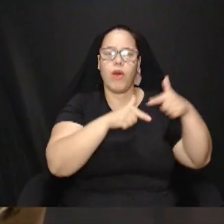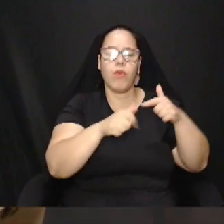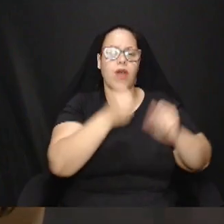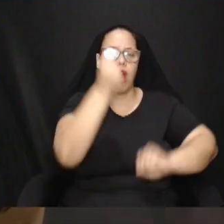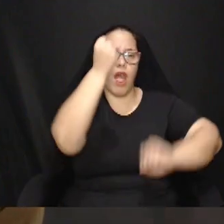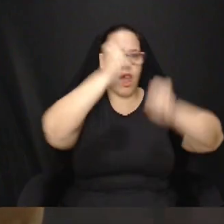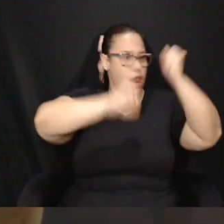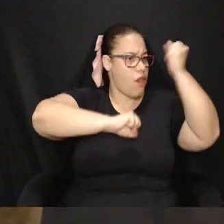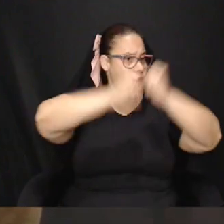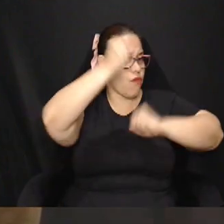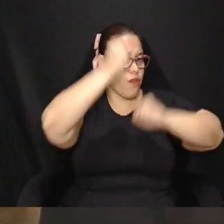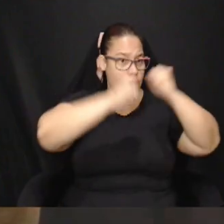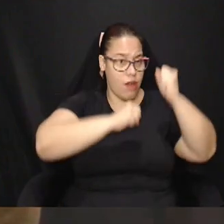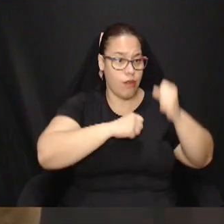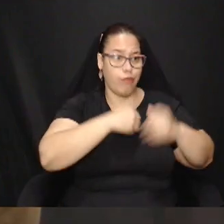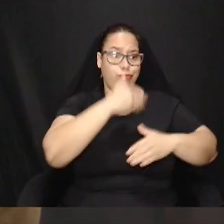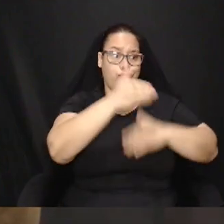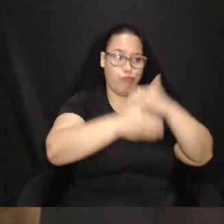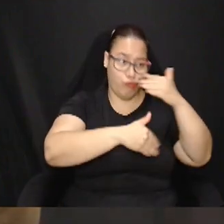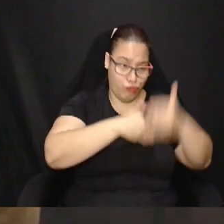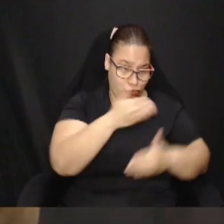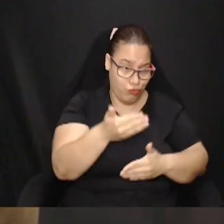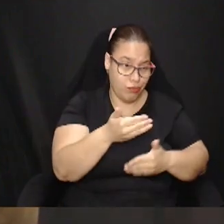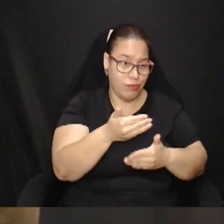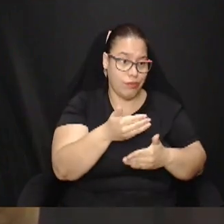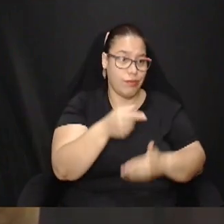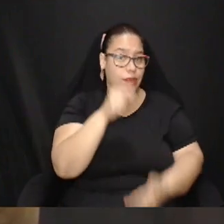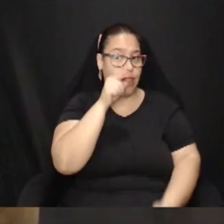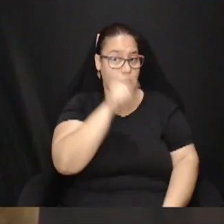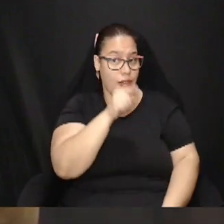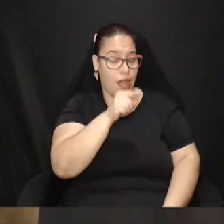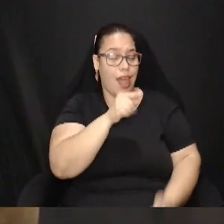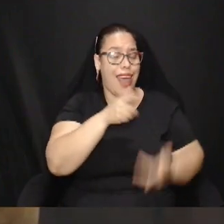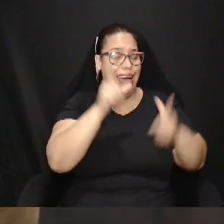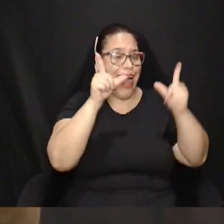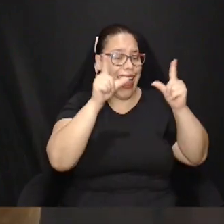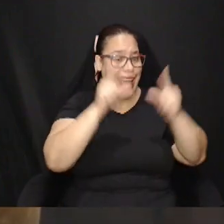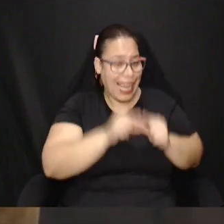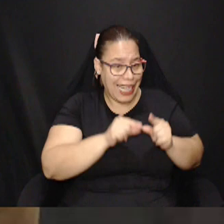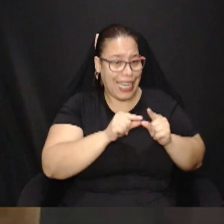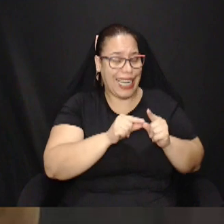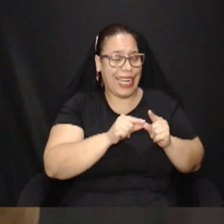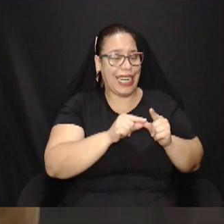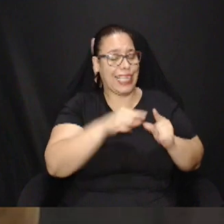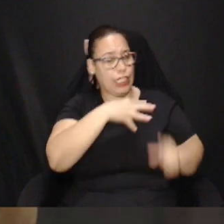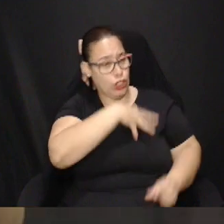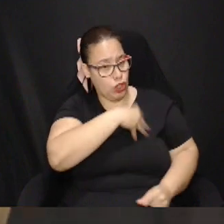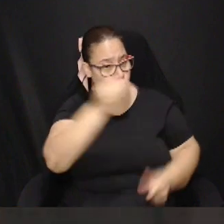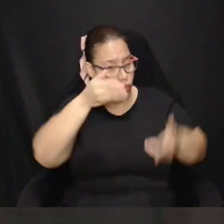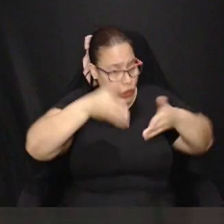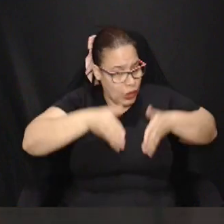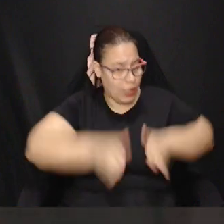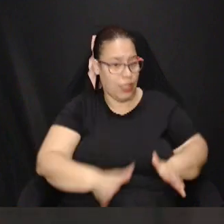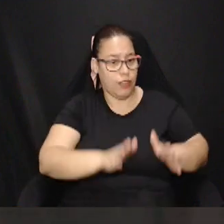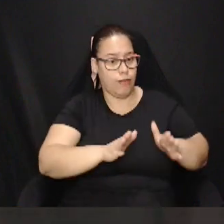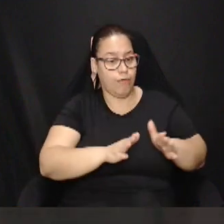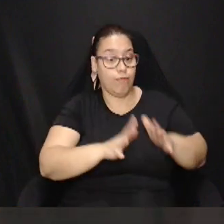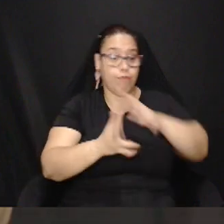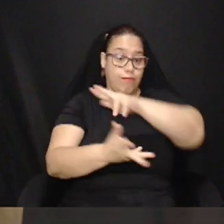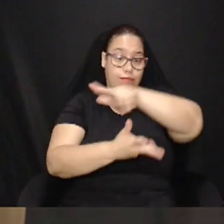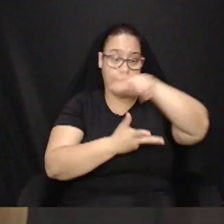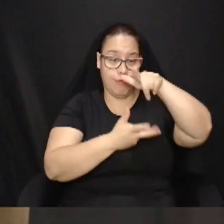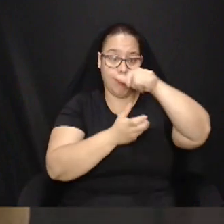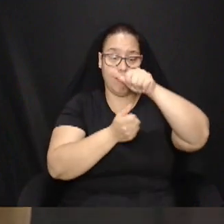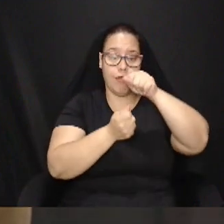etc, etc. Então, a queda da fertilidade é um problema global, pelo menos no mundo desenvolvido,